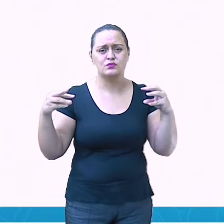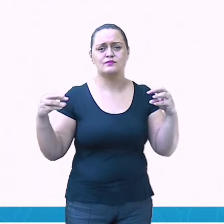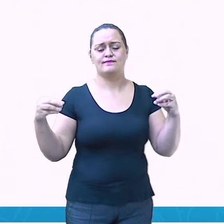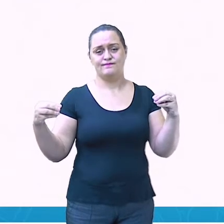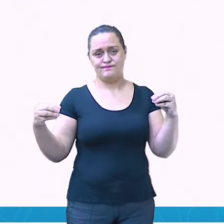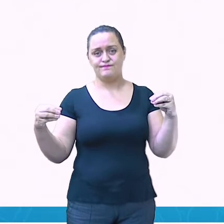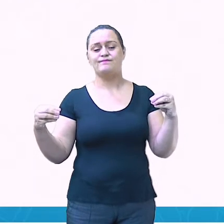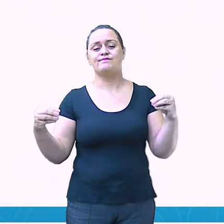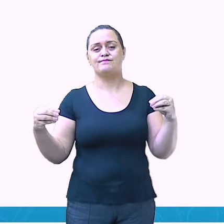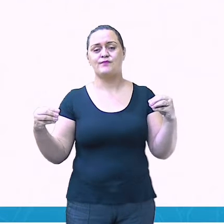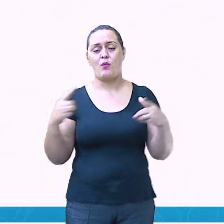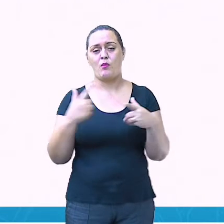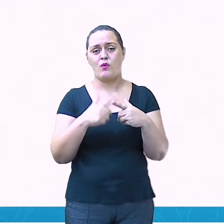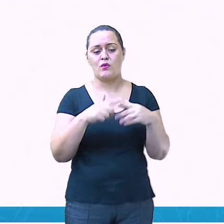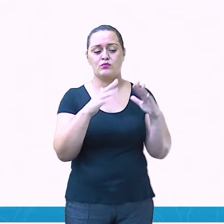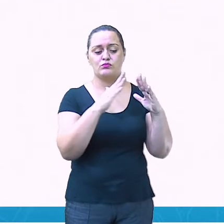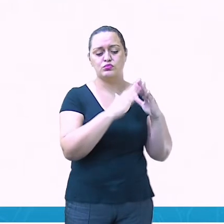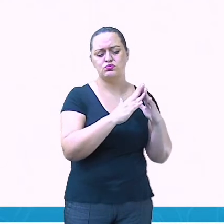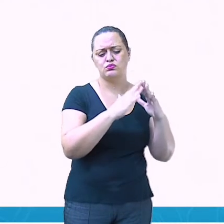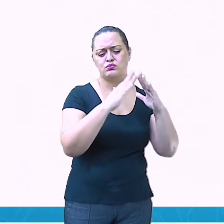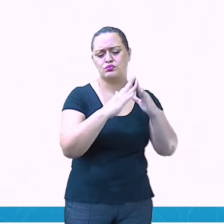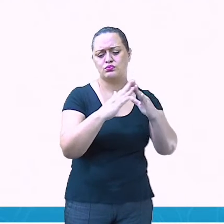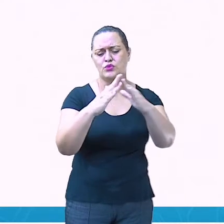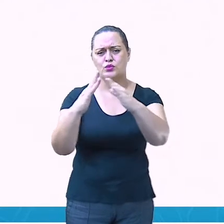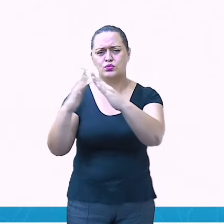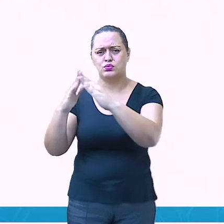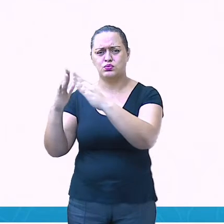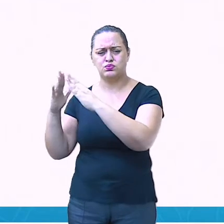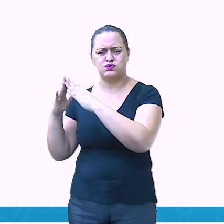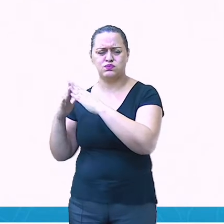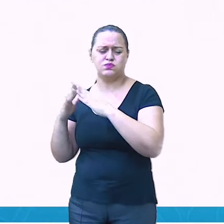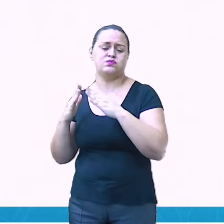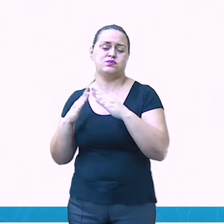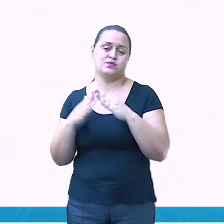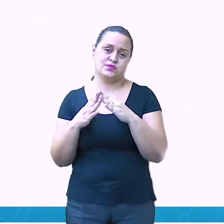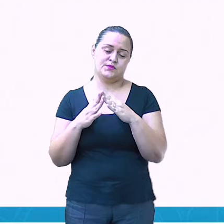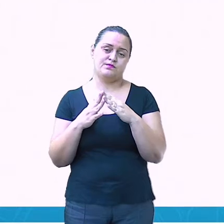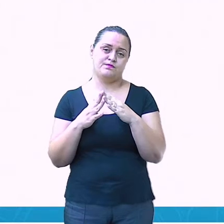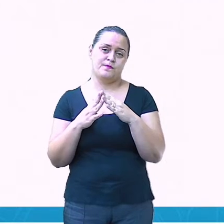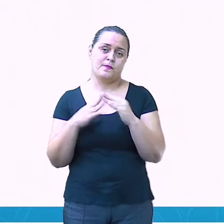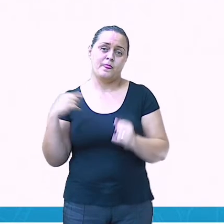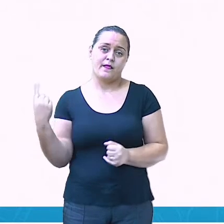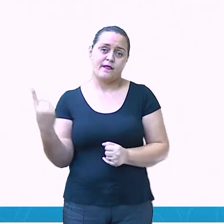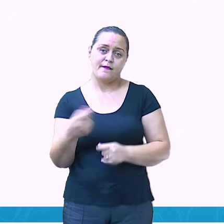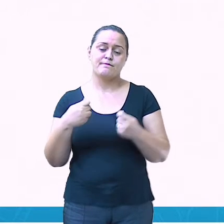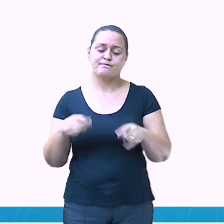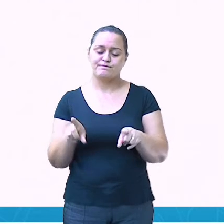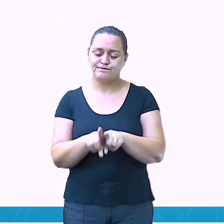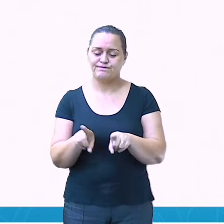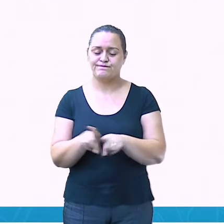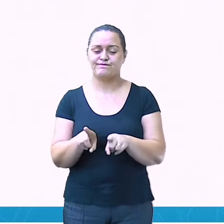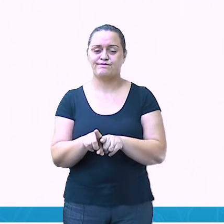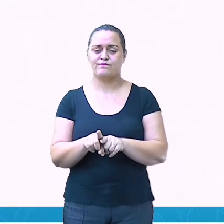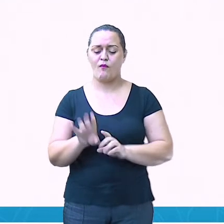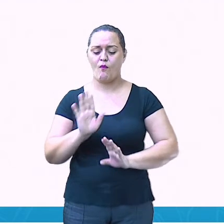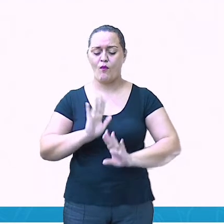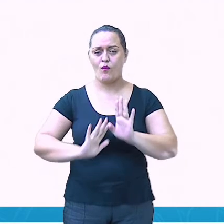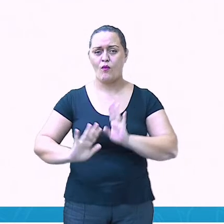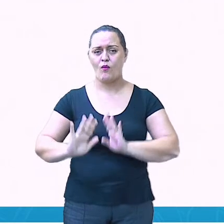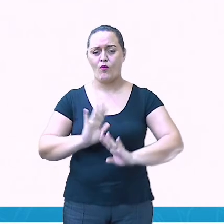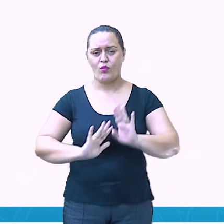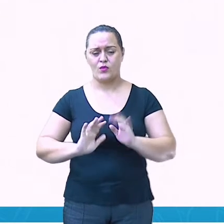entorno. Como é que está a vegetação? Existe um lugar por onde eu caminho e que